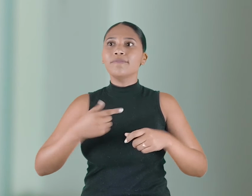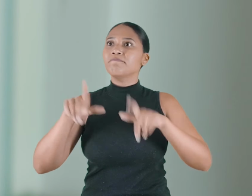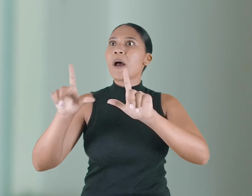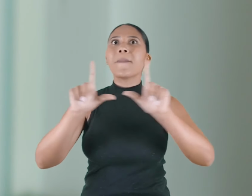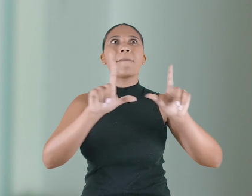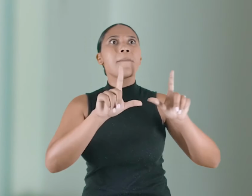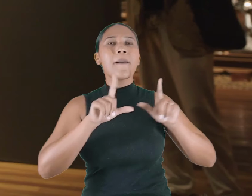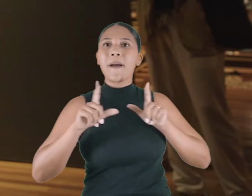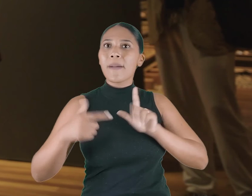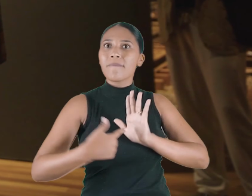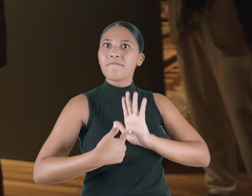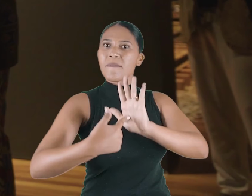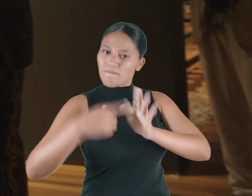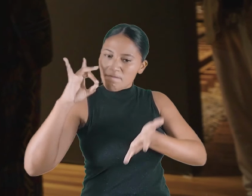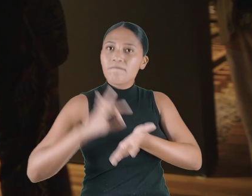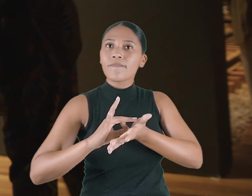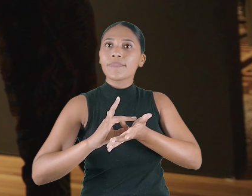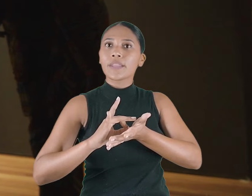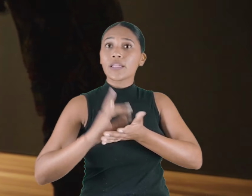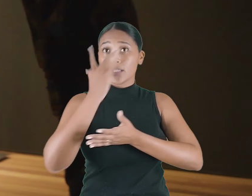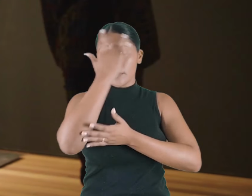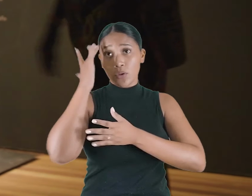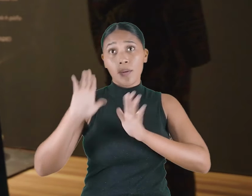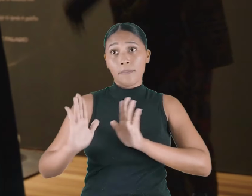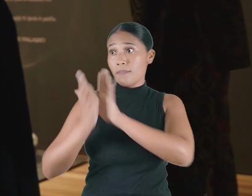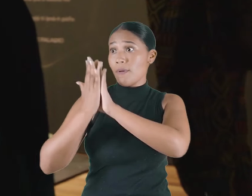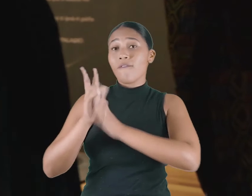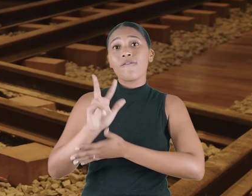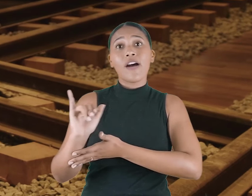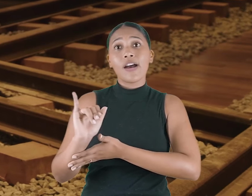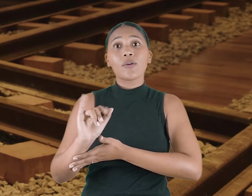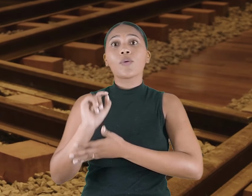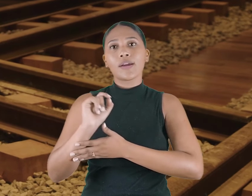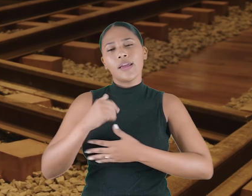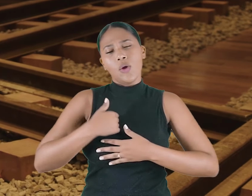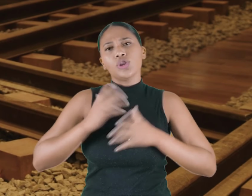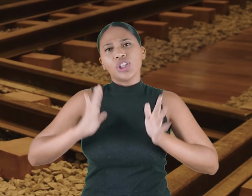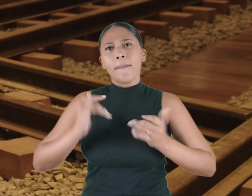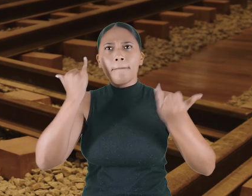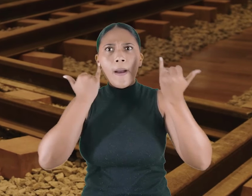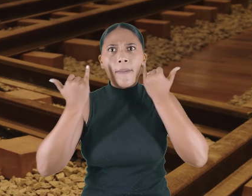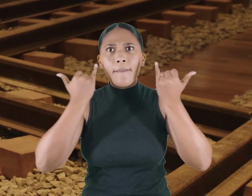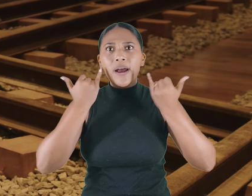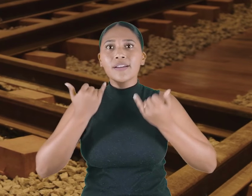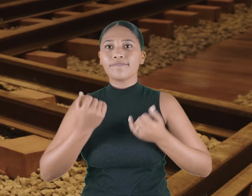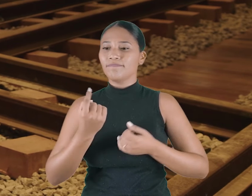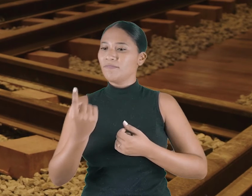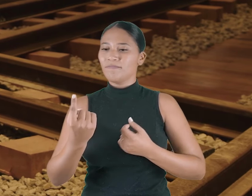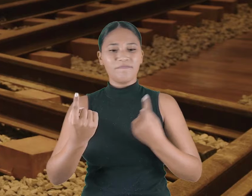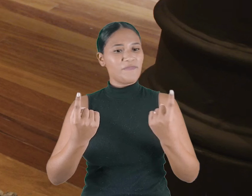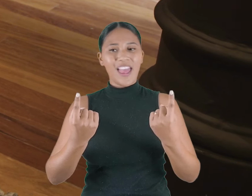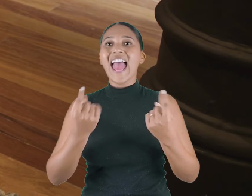uma exposição. As pessoas se deparam, acredito que vão se deparar, pelo que eu tenho ouvido, com